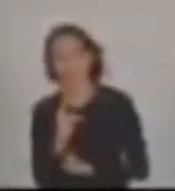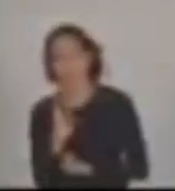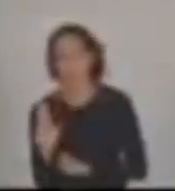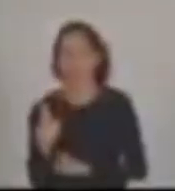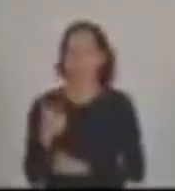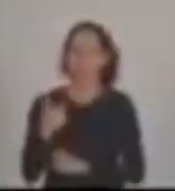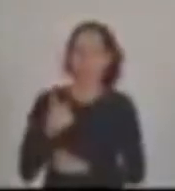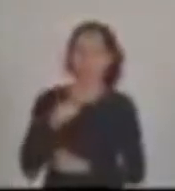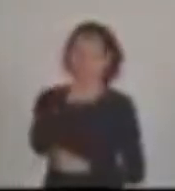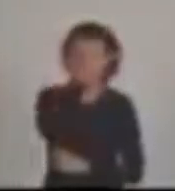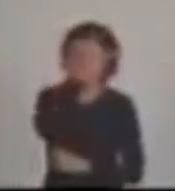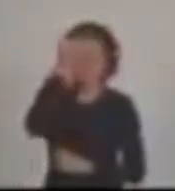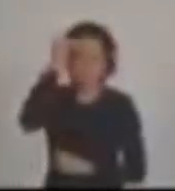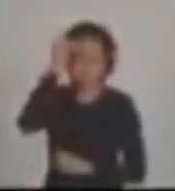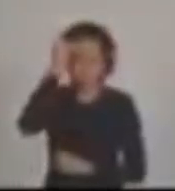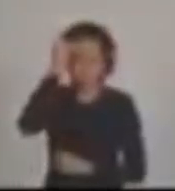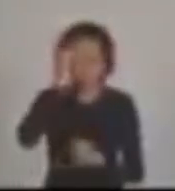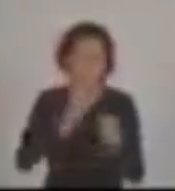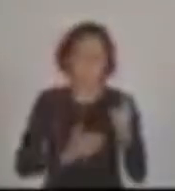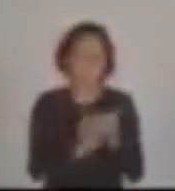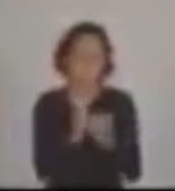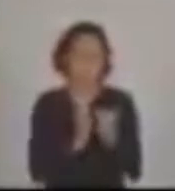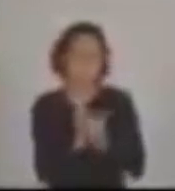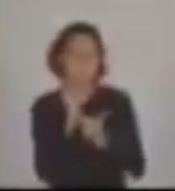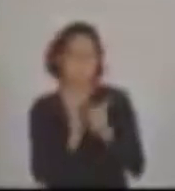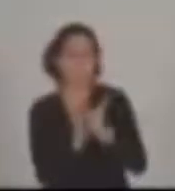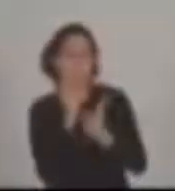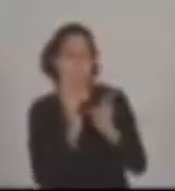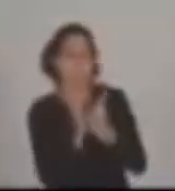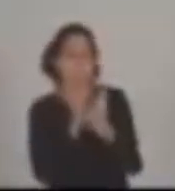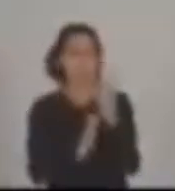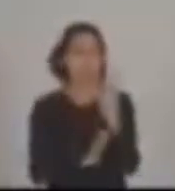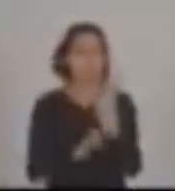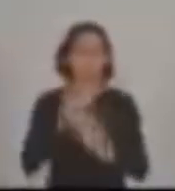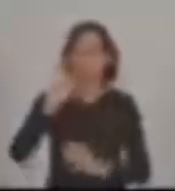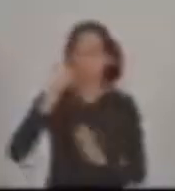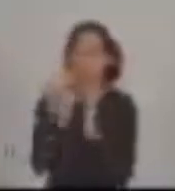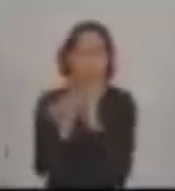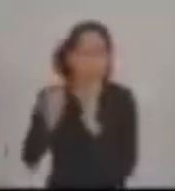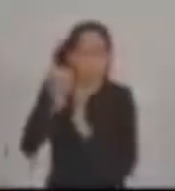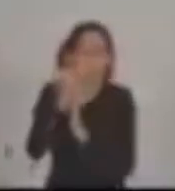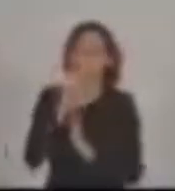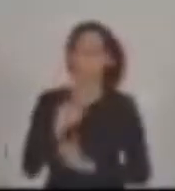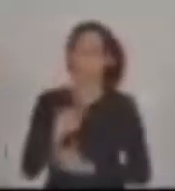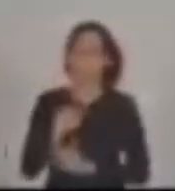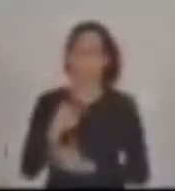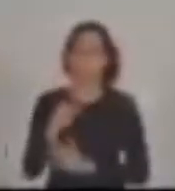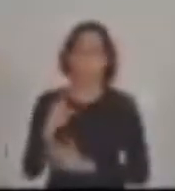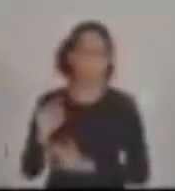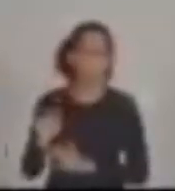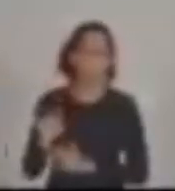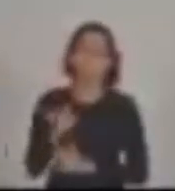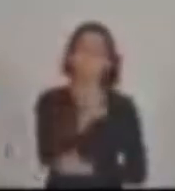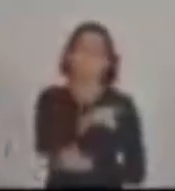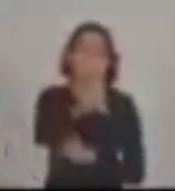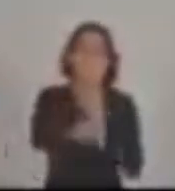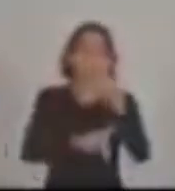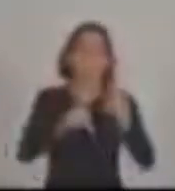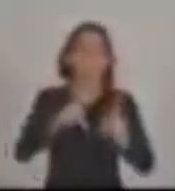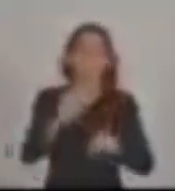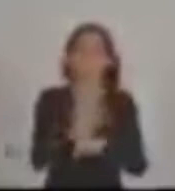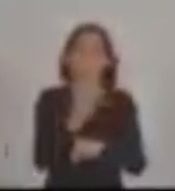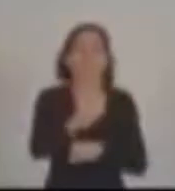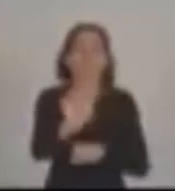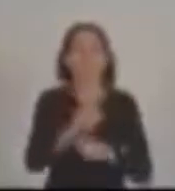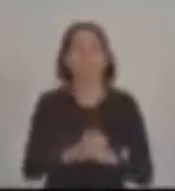durante 4 mandatos. Nunca tive coragem de aumentar o IPTU, porque o povo já não aguenta mais. O povo quer